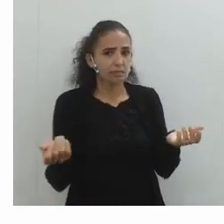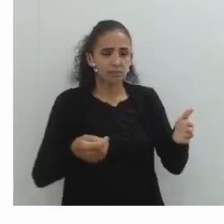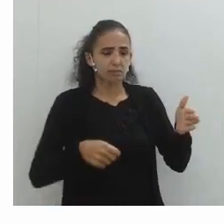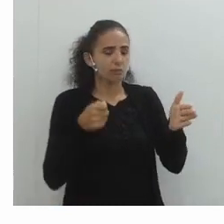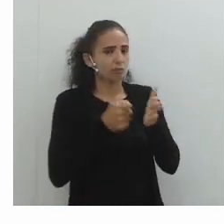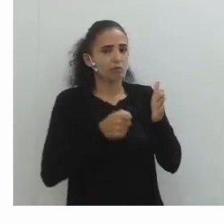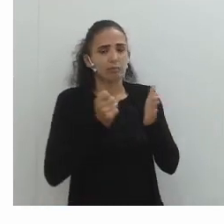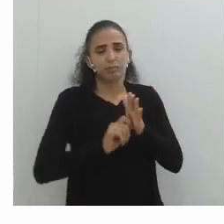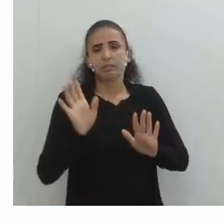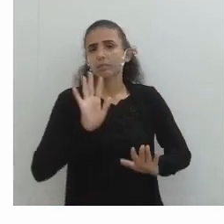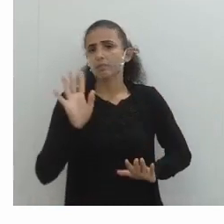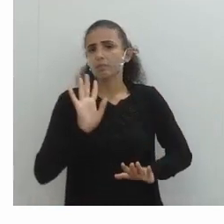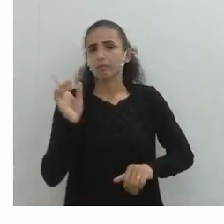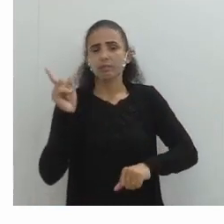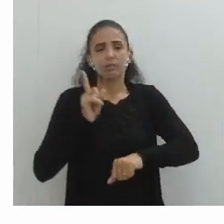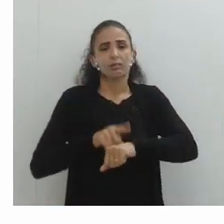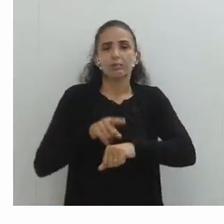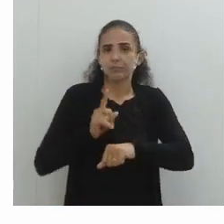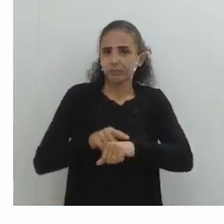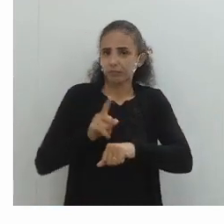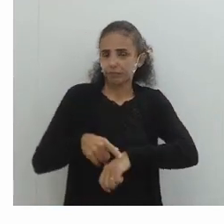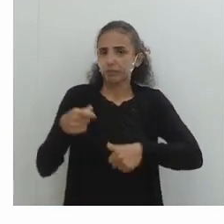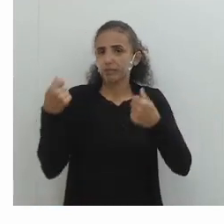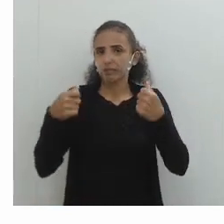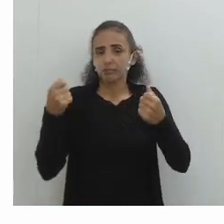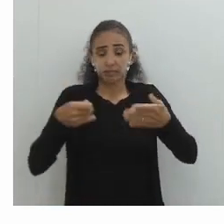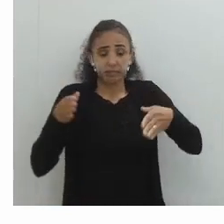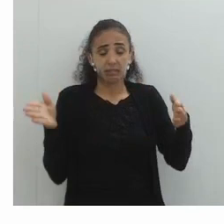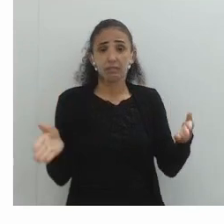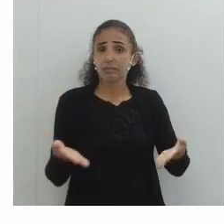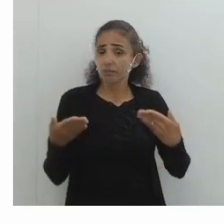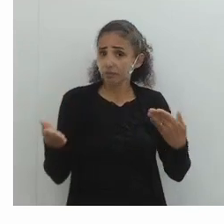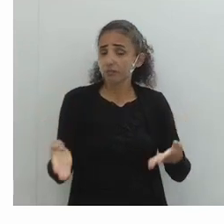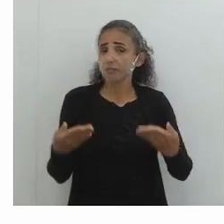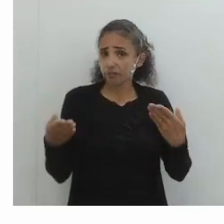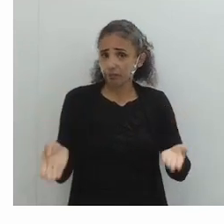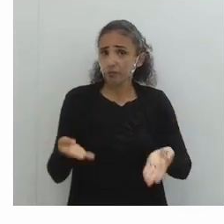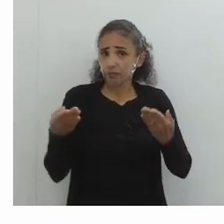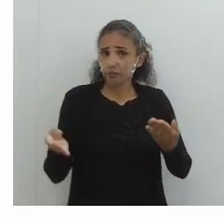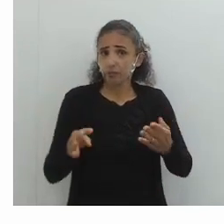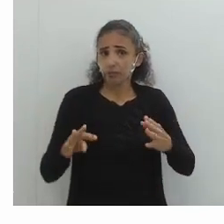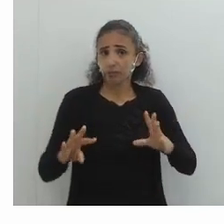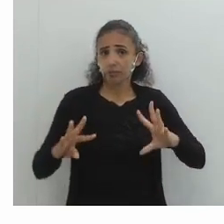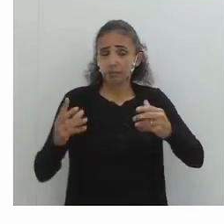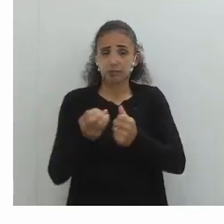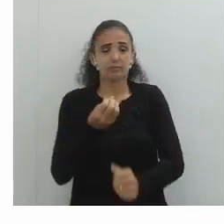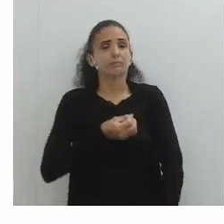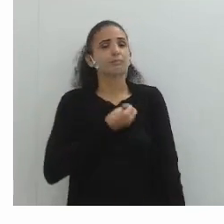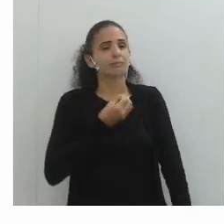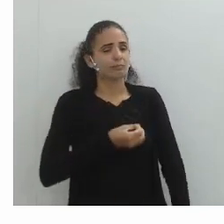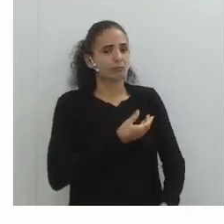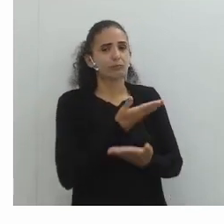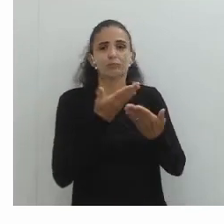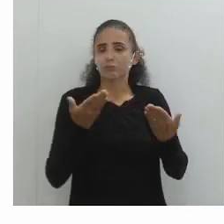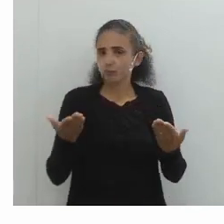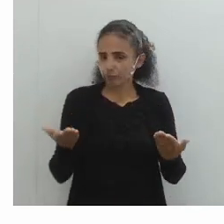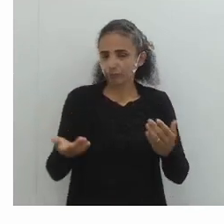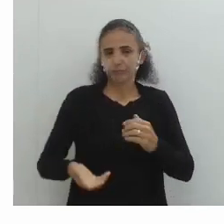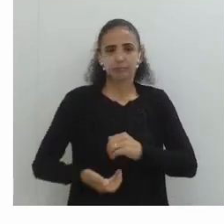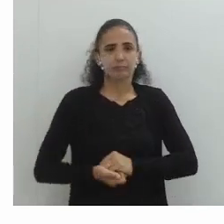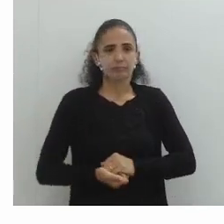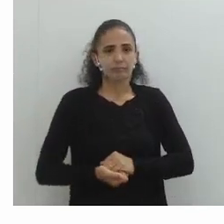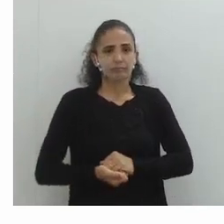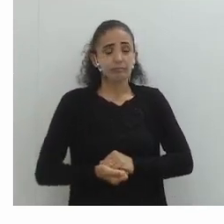determinado. É até um momento que precisa também ser estimulado para vivenciar isso daí. tá certo? A gente